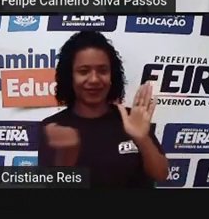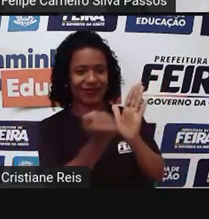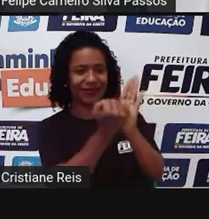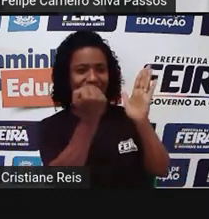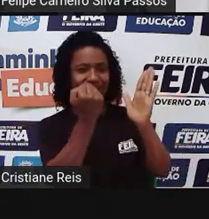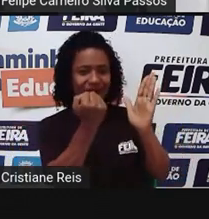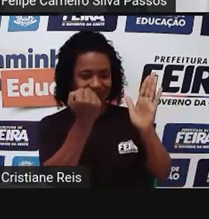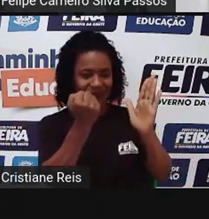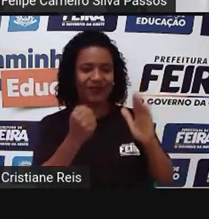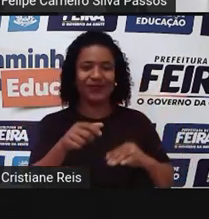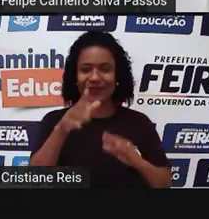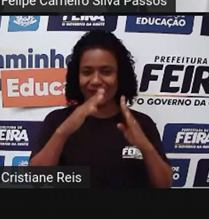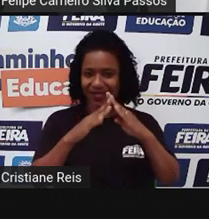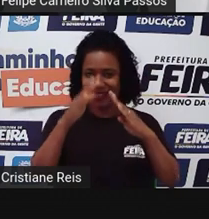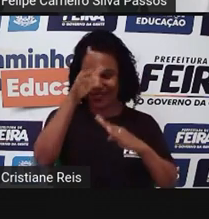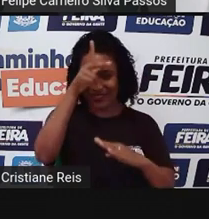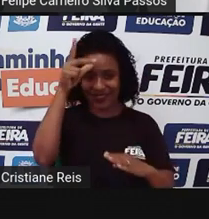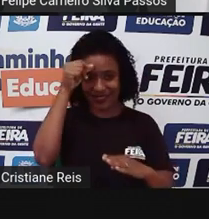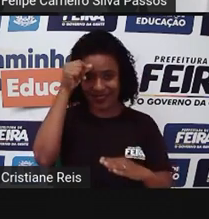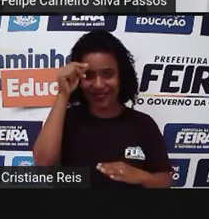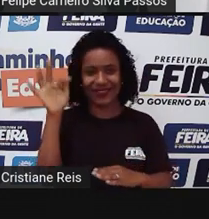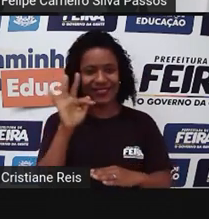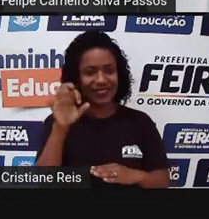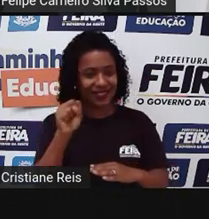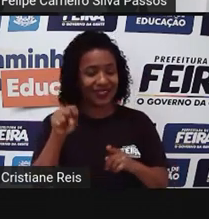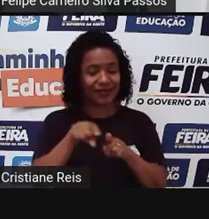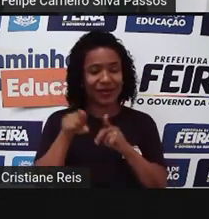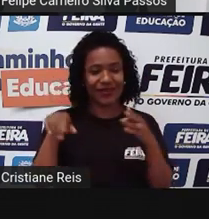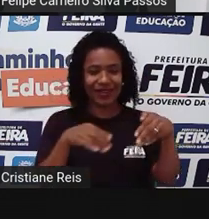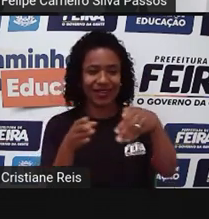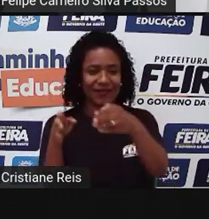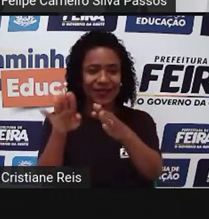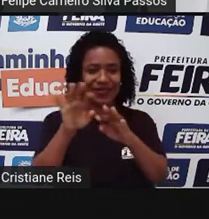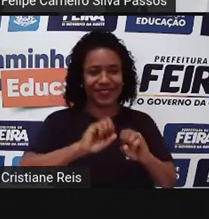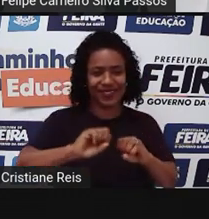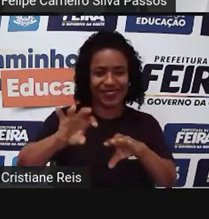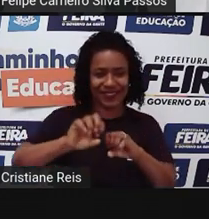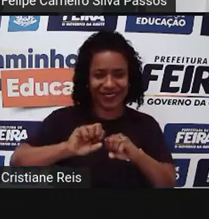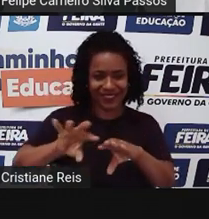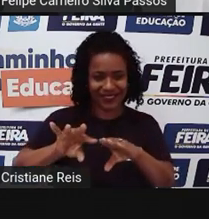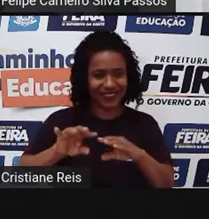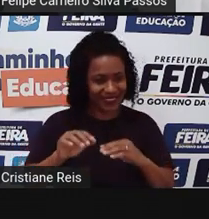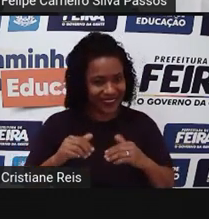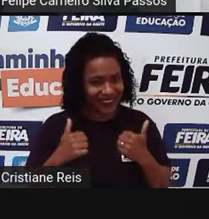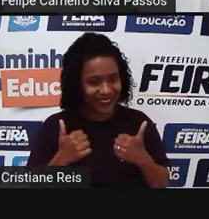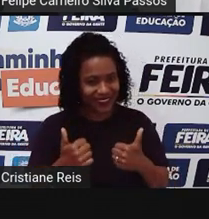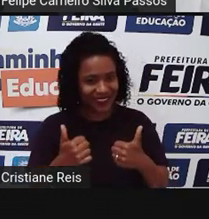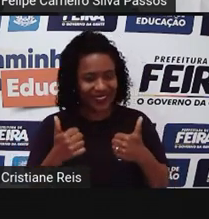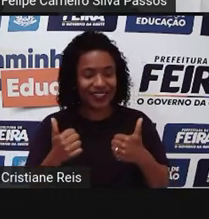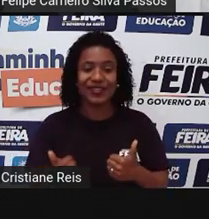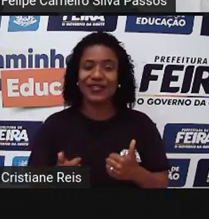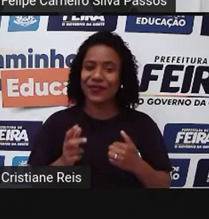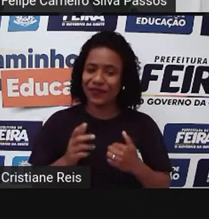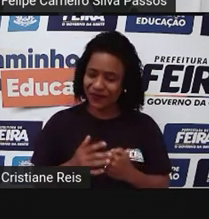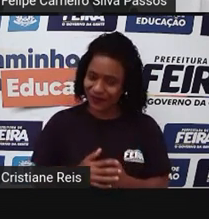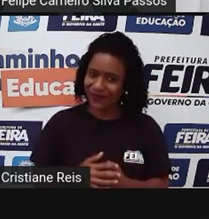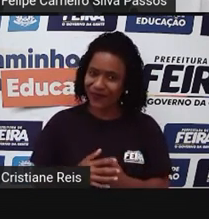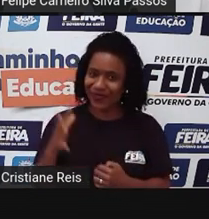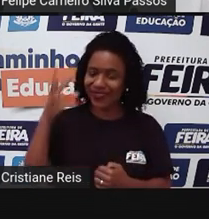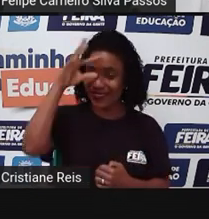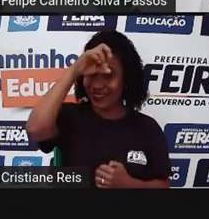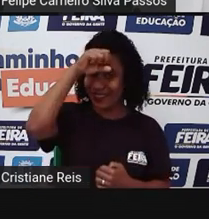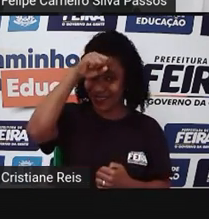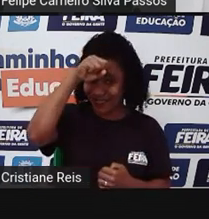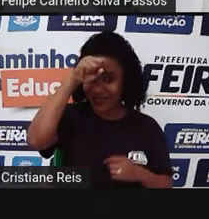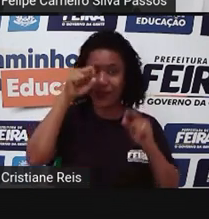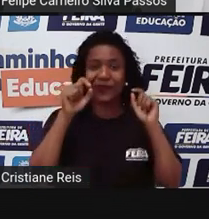painel com a logomarca da Prefeitura e do Caminhos da Educação, certo? Então, bora lá. Qual é o tema de hoje? O